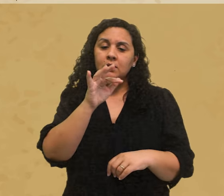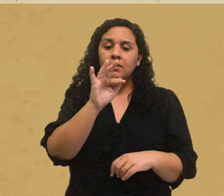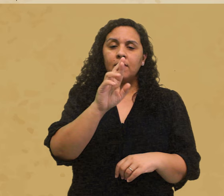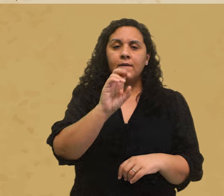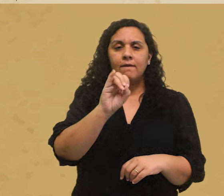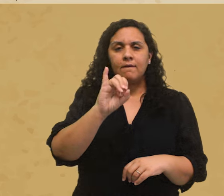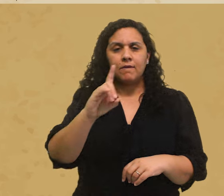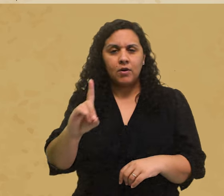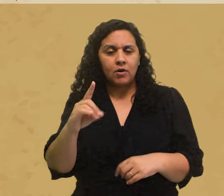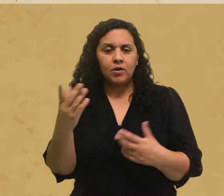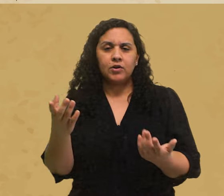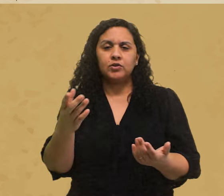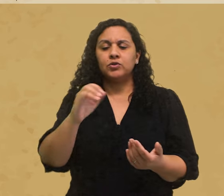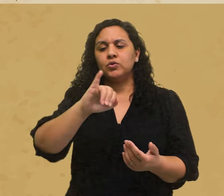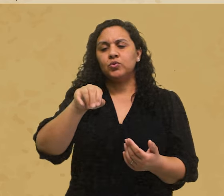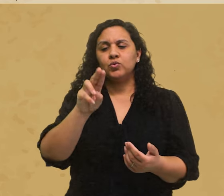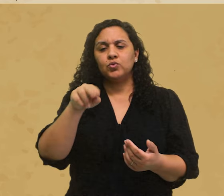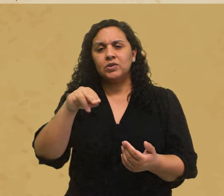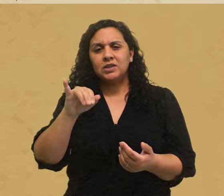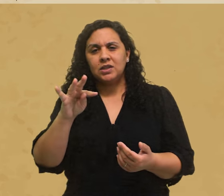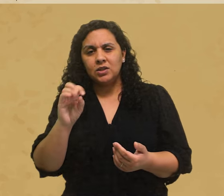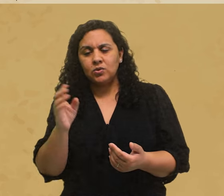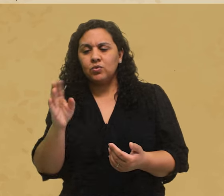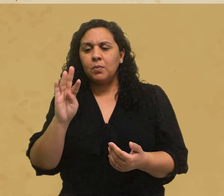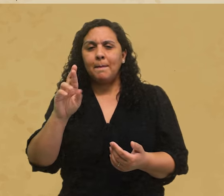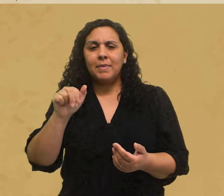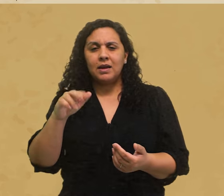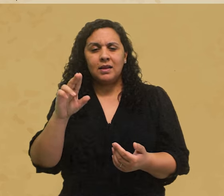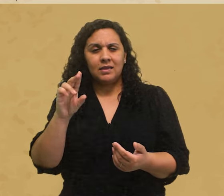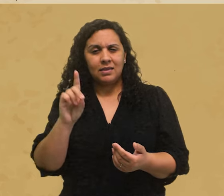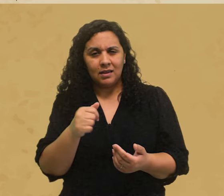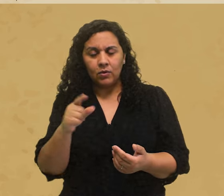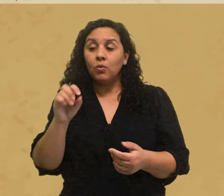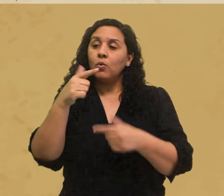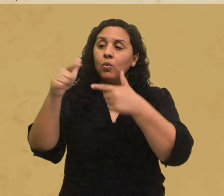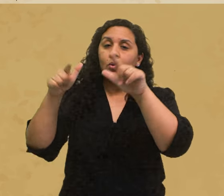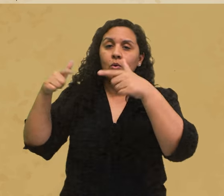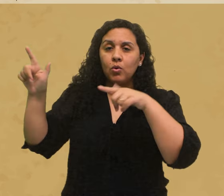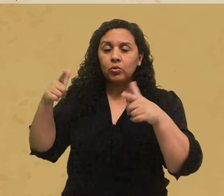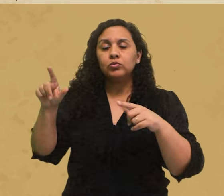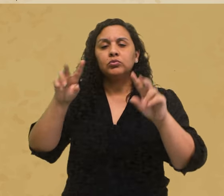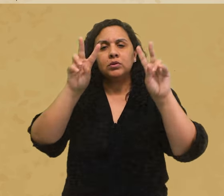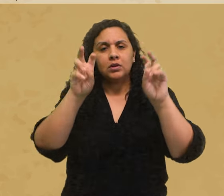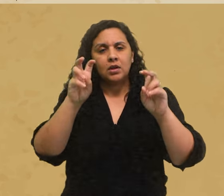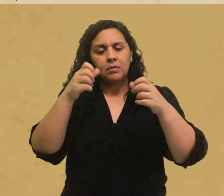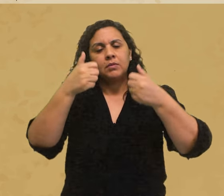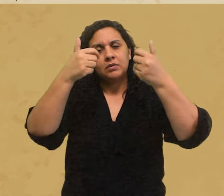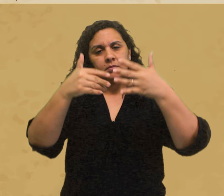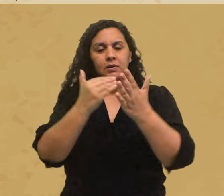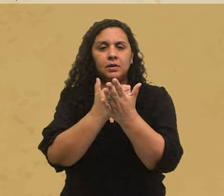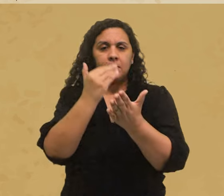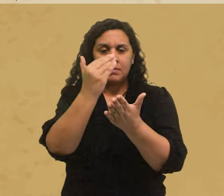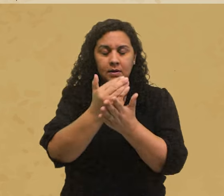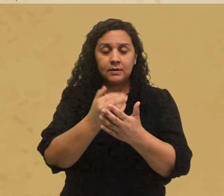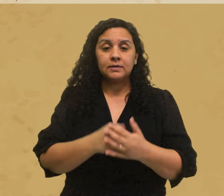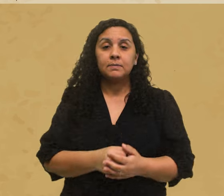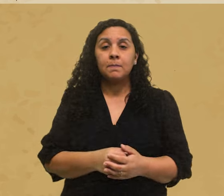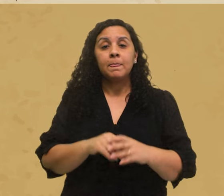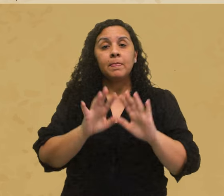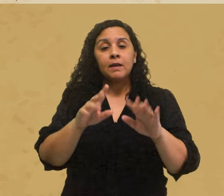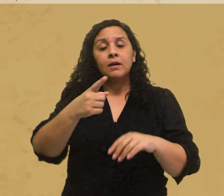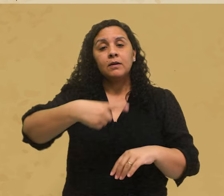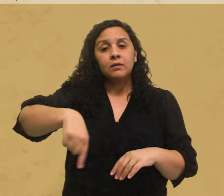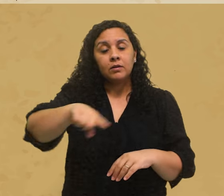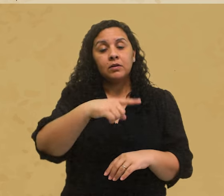e Jung e Junito Brandão, e outros analistas que contribuíram com o tema. E depois que a gente